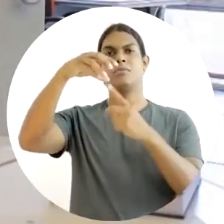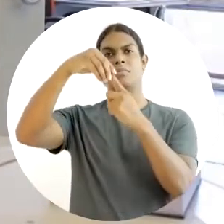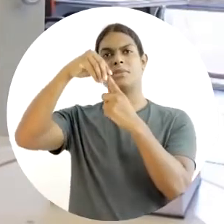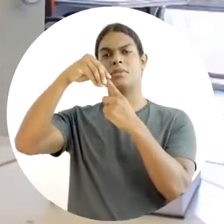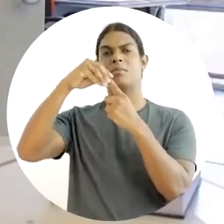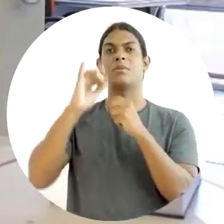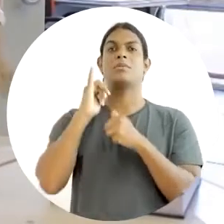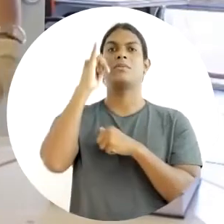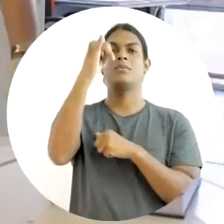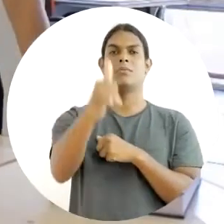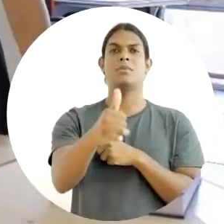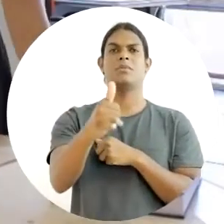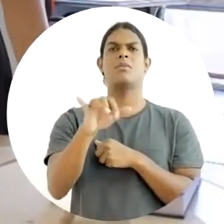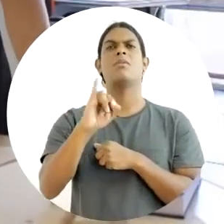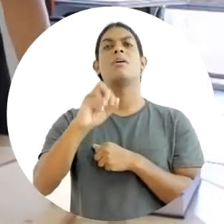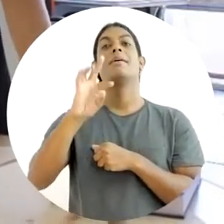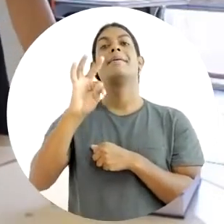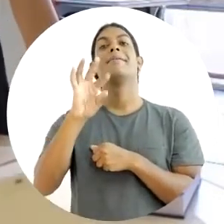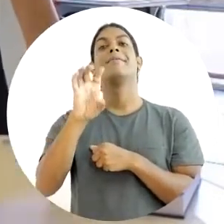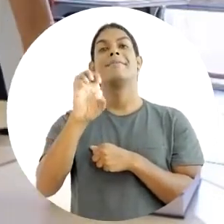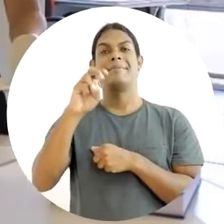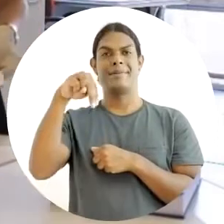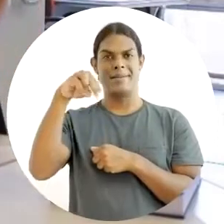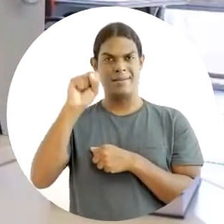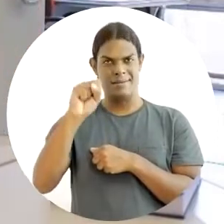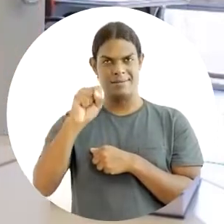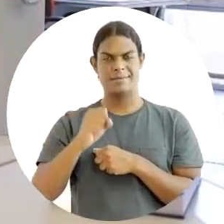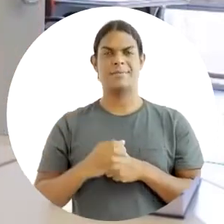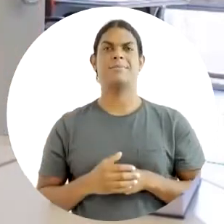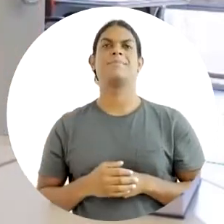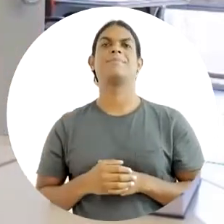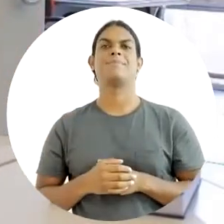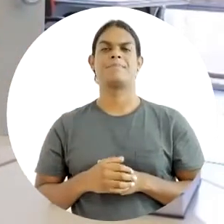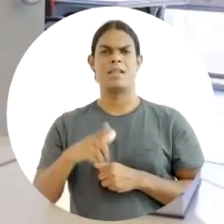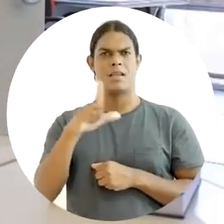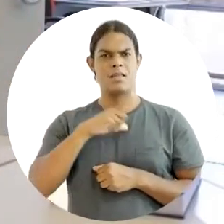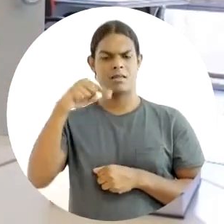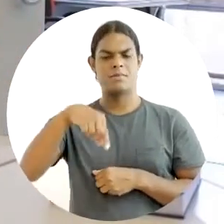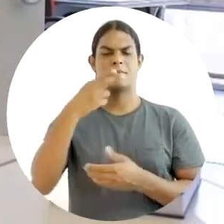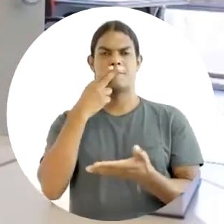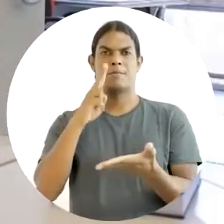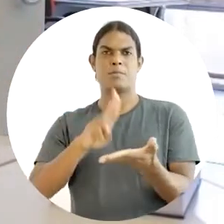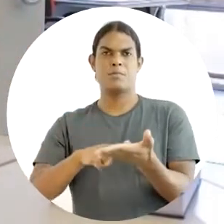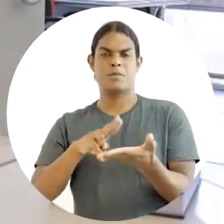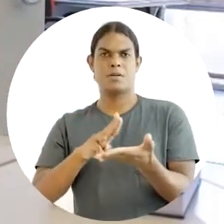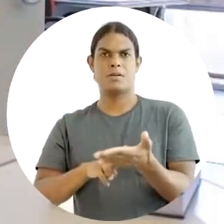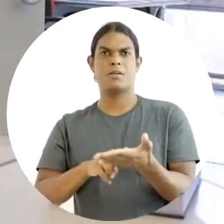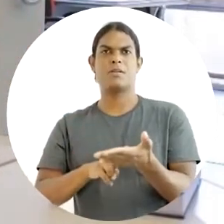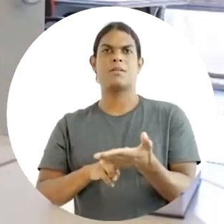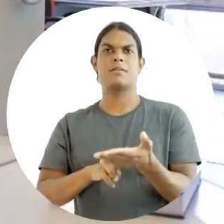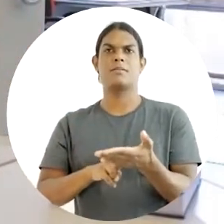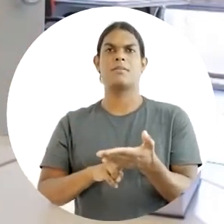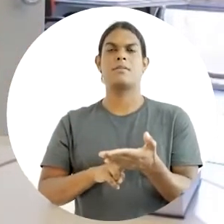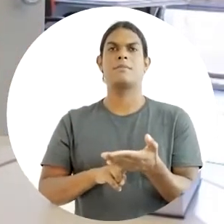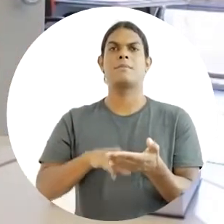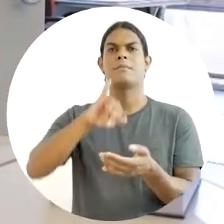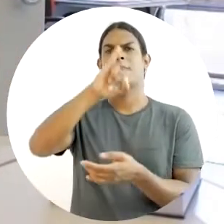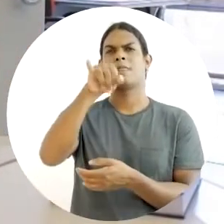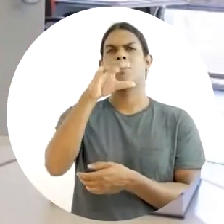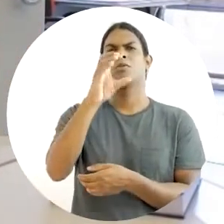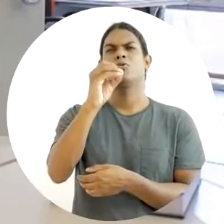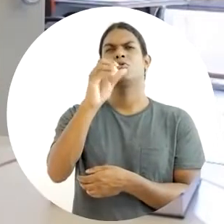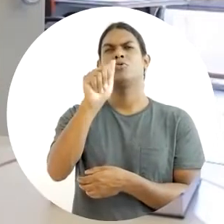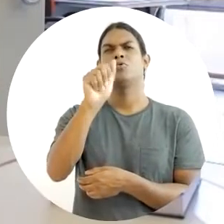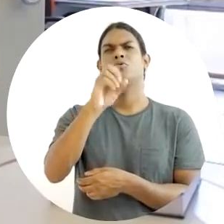É o próprio item. Aqui, por exemplo, nós temos uma carta do Fundo Documental do conselheiro João Alfredo, que